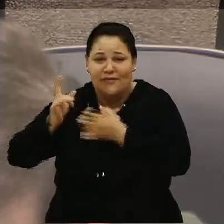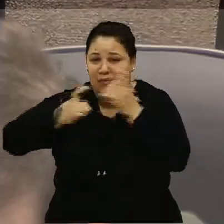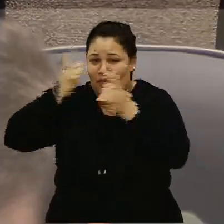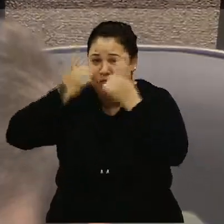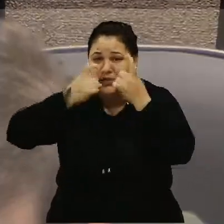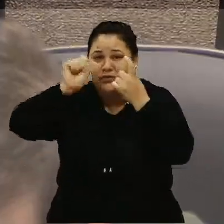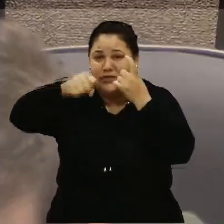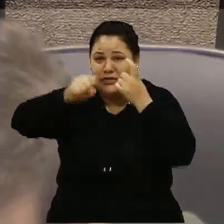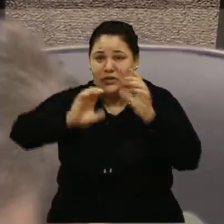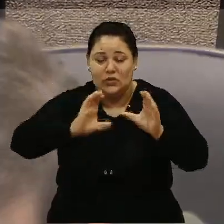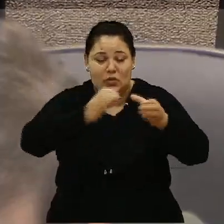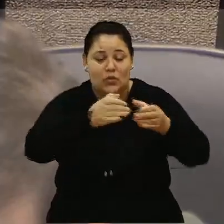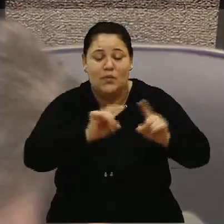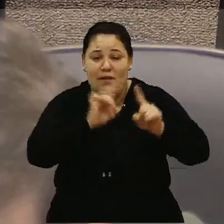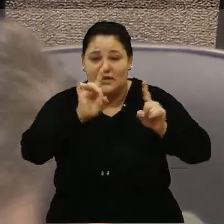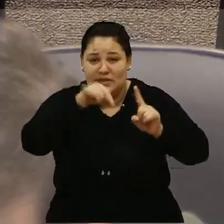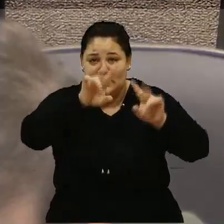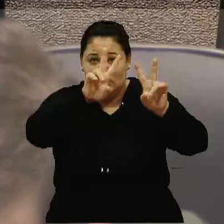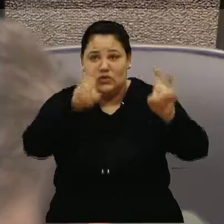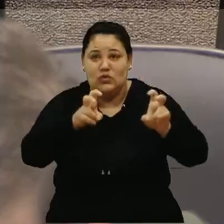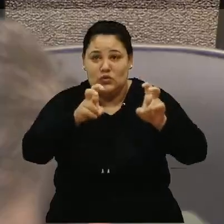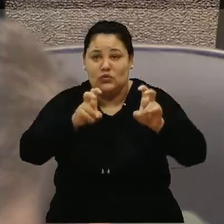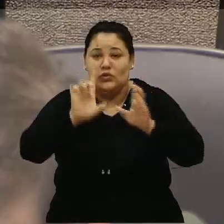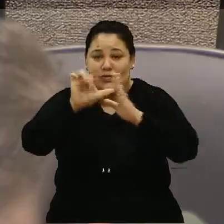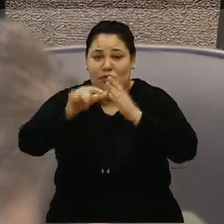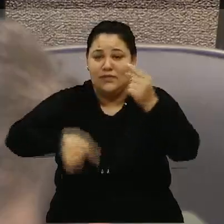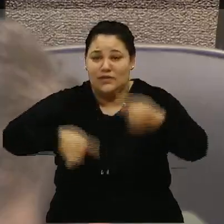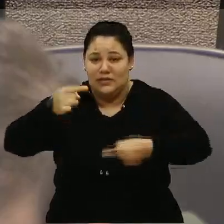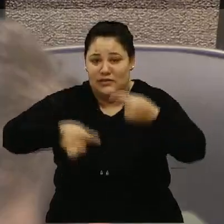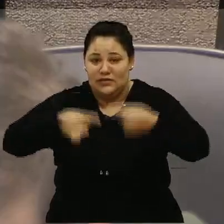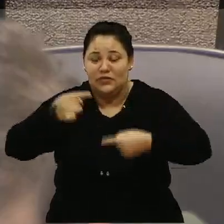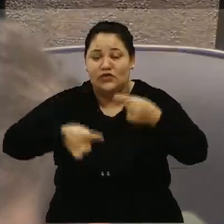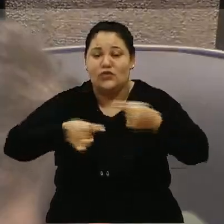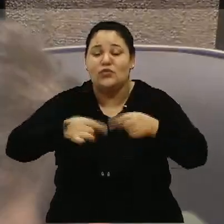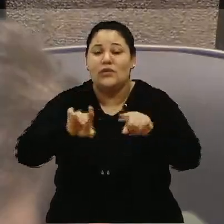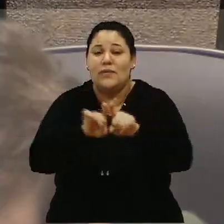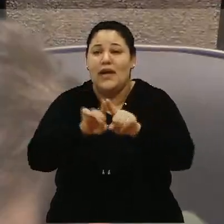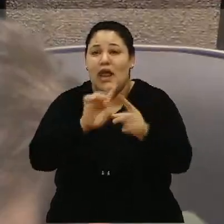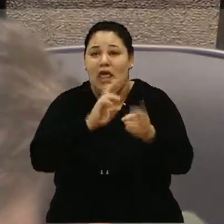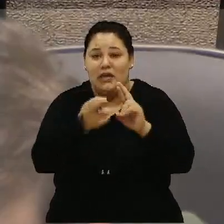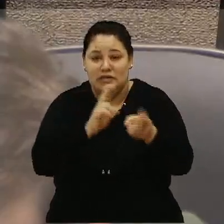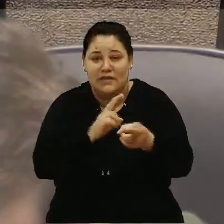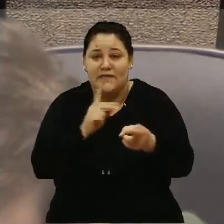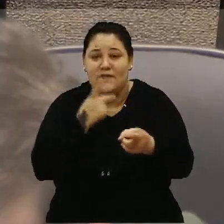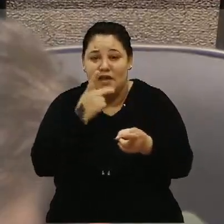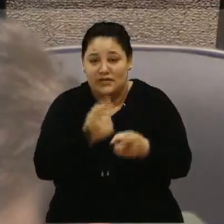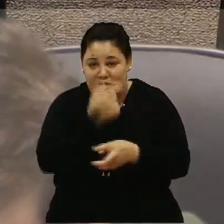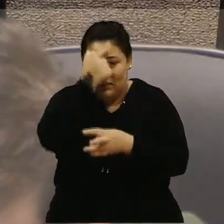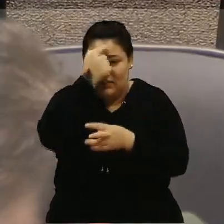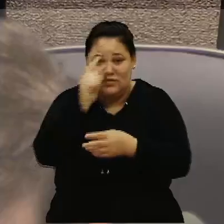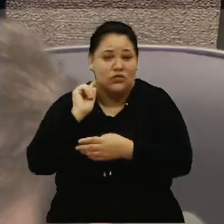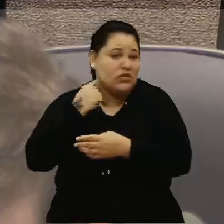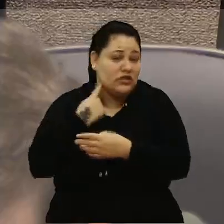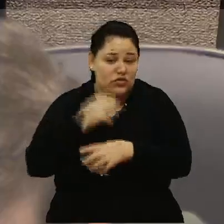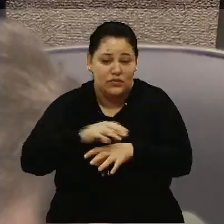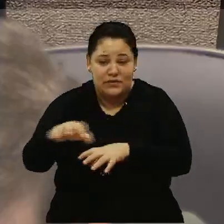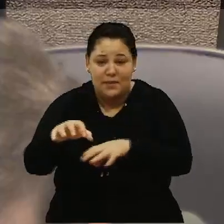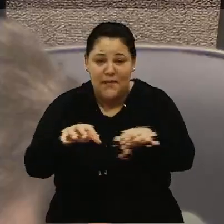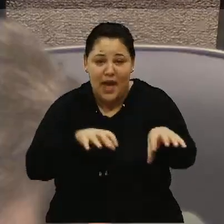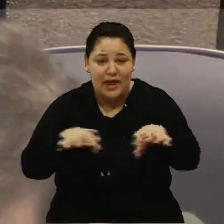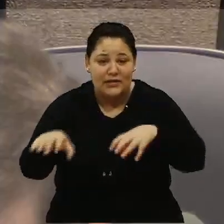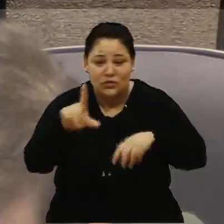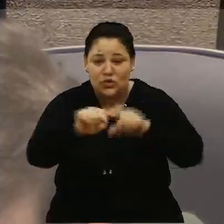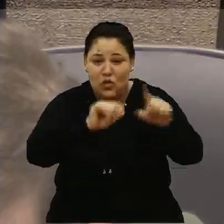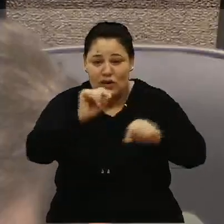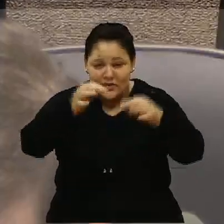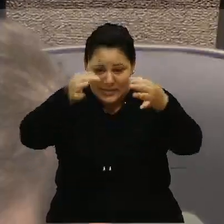a cooperativa, mas eu acho que esse assunto deve ser mais debatido nessa casa, a questão tanto da conscientização para as pessoas, da separação ideal da